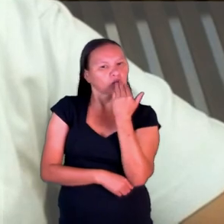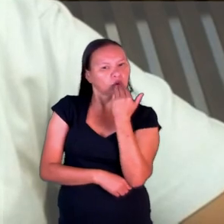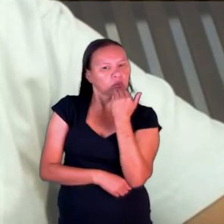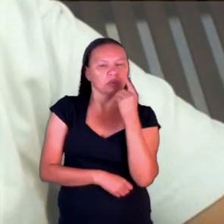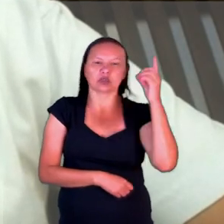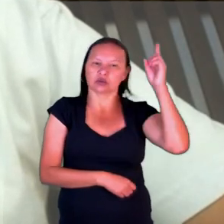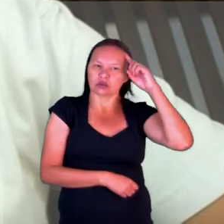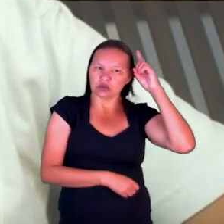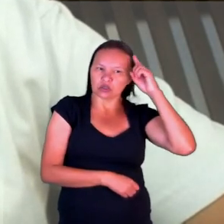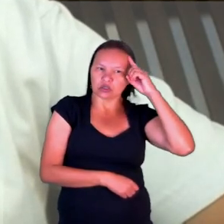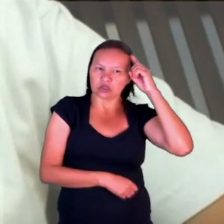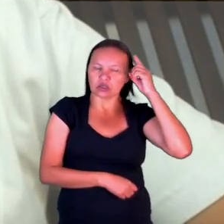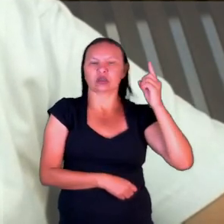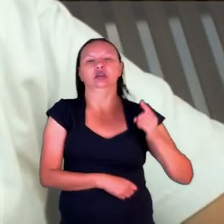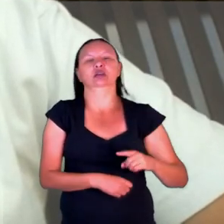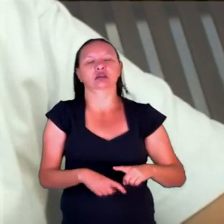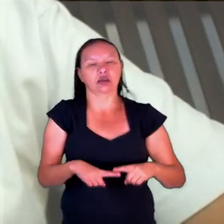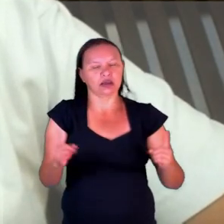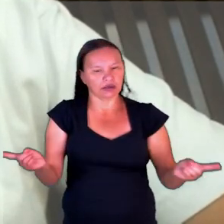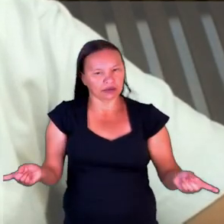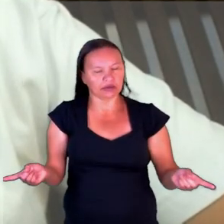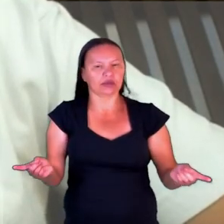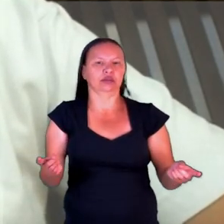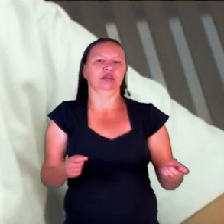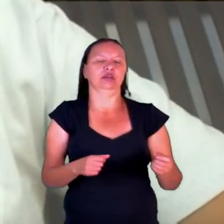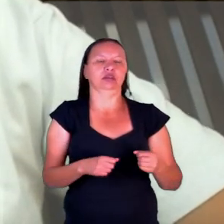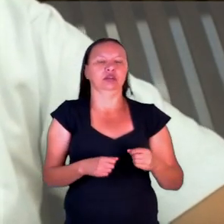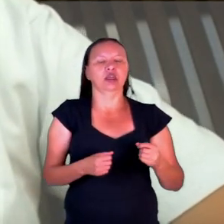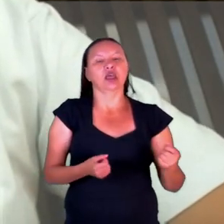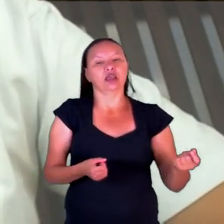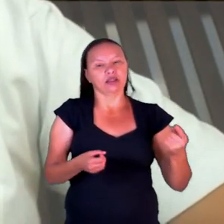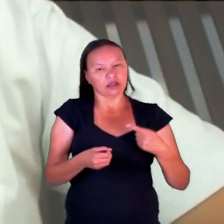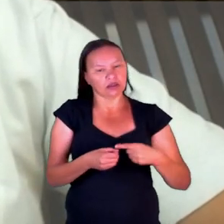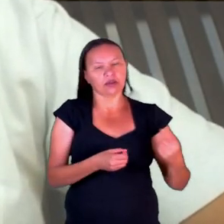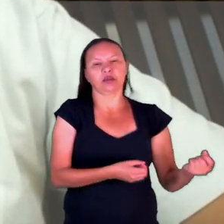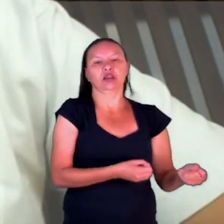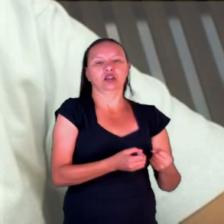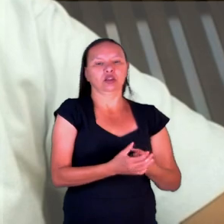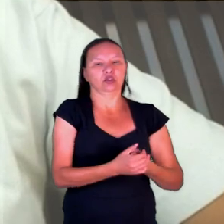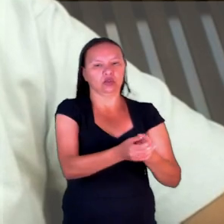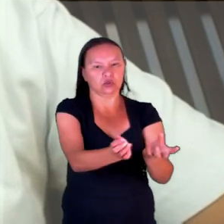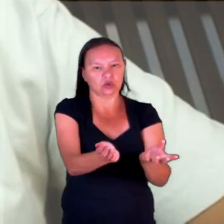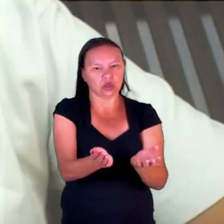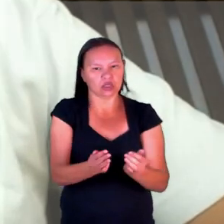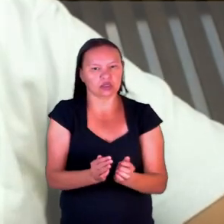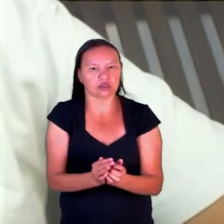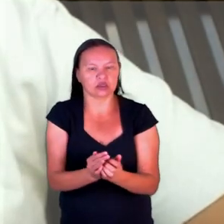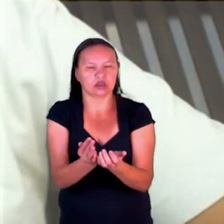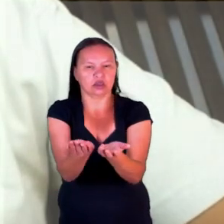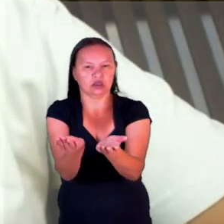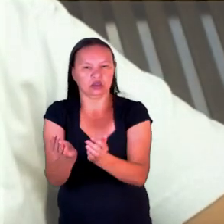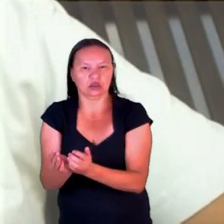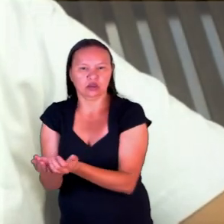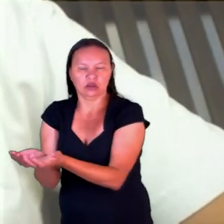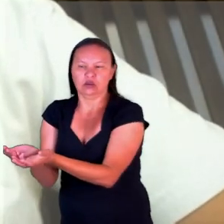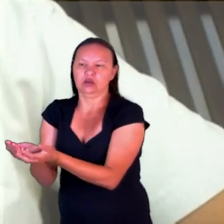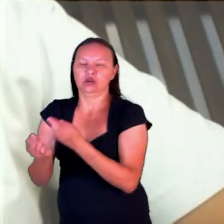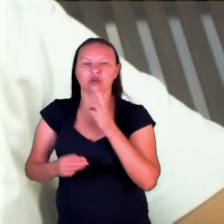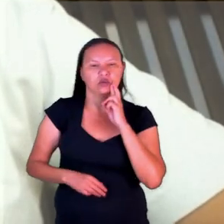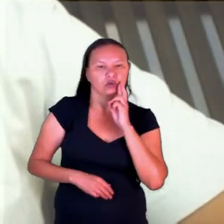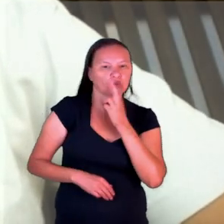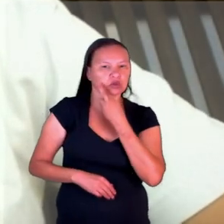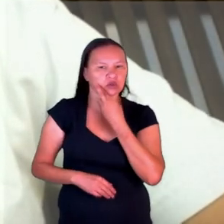eh ainda ainda é fruto da caridade ainda é como foi dito aqui a sobra do restaurante